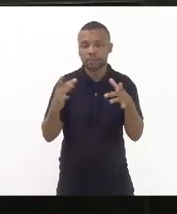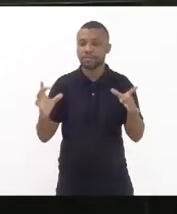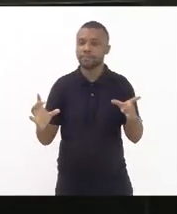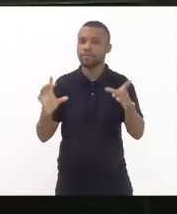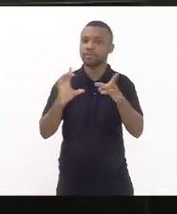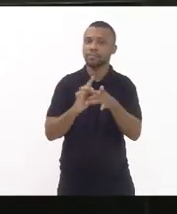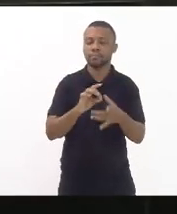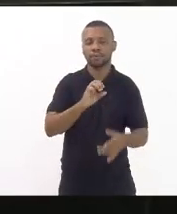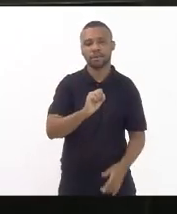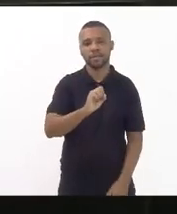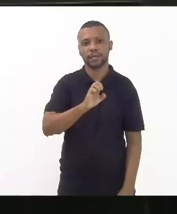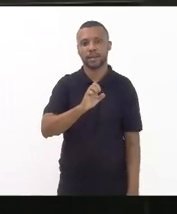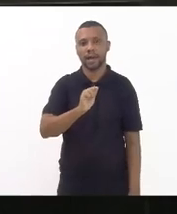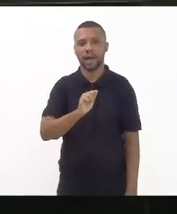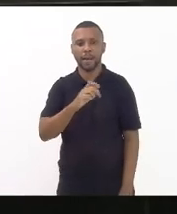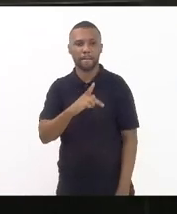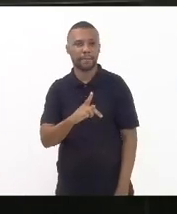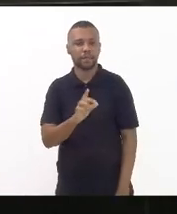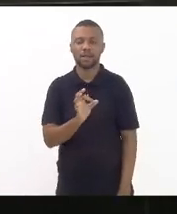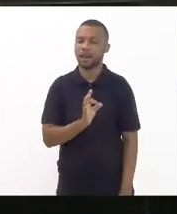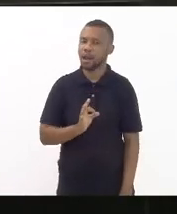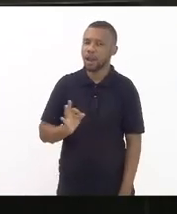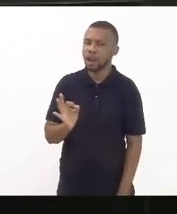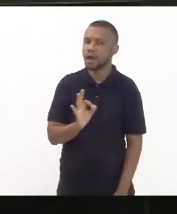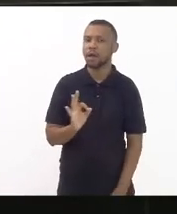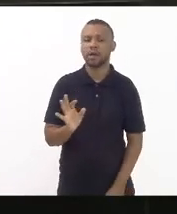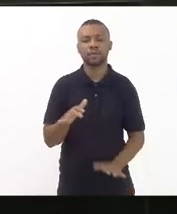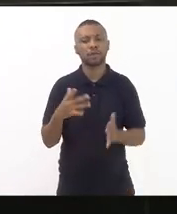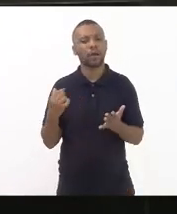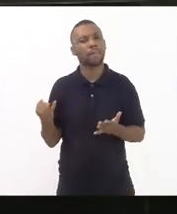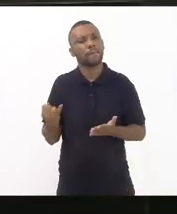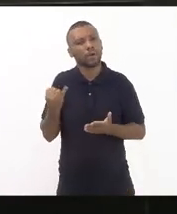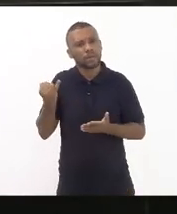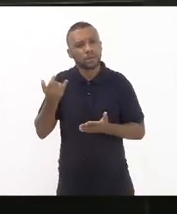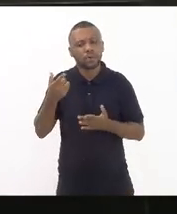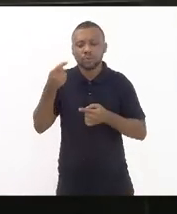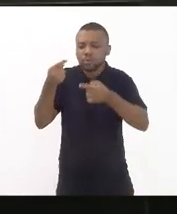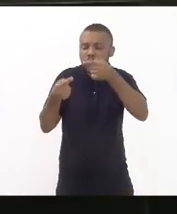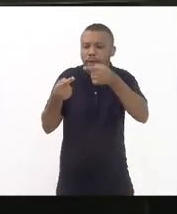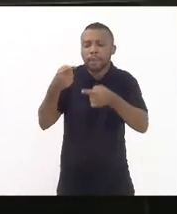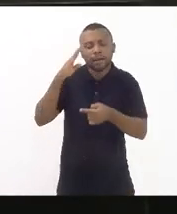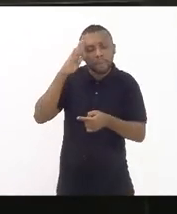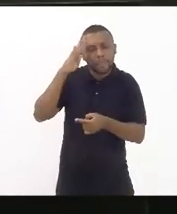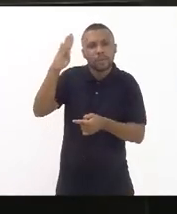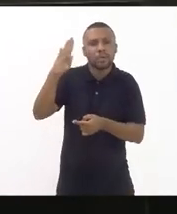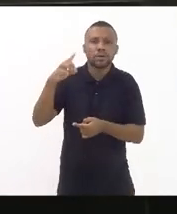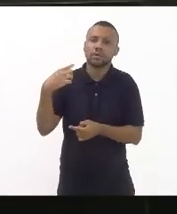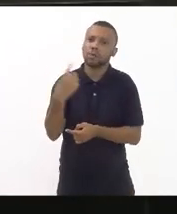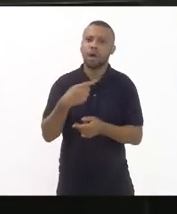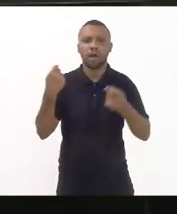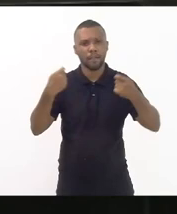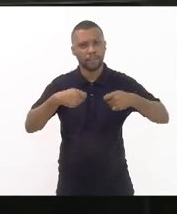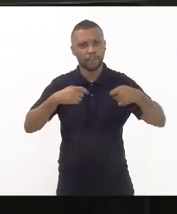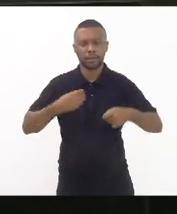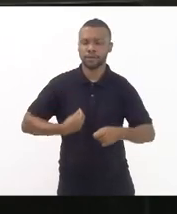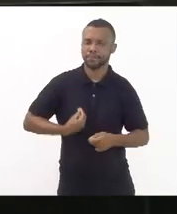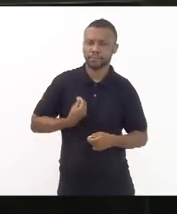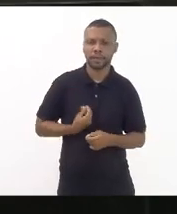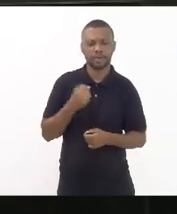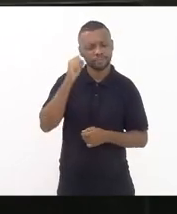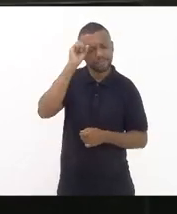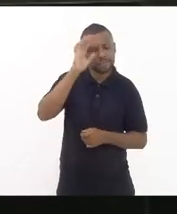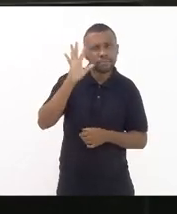vinculada à CEAP, não. Então, é importante qual é o debate central que a gente precisa estar formulando